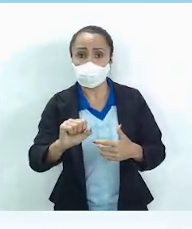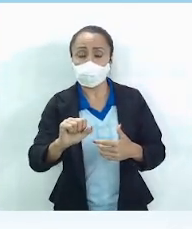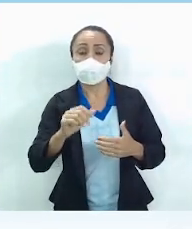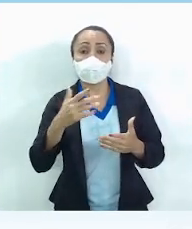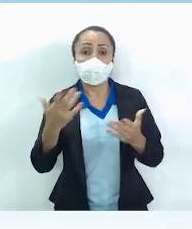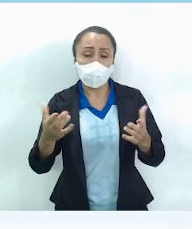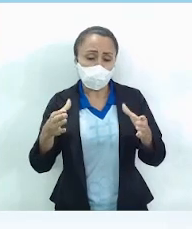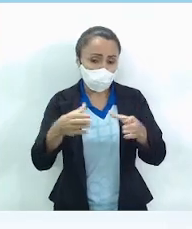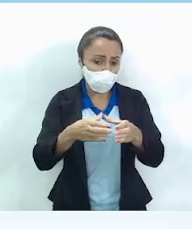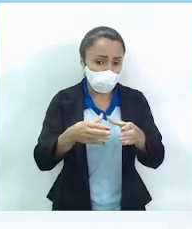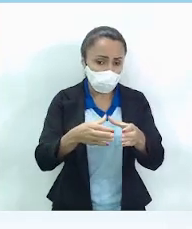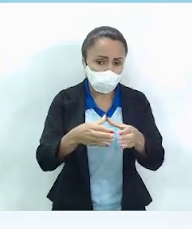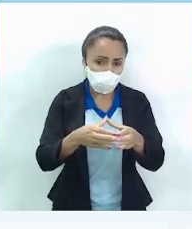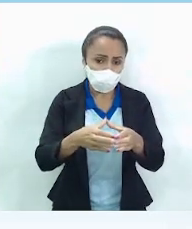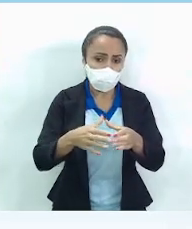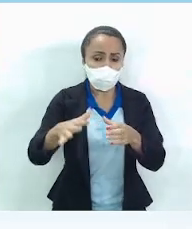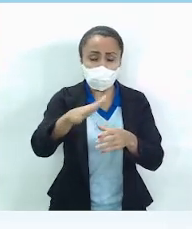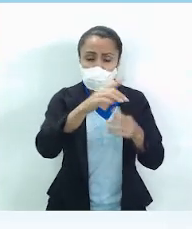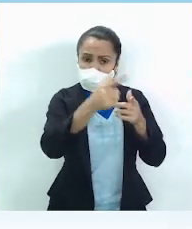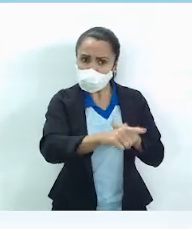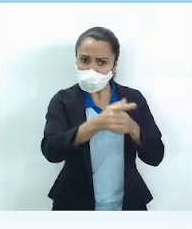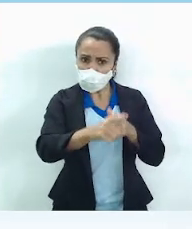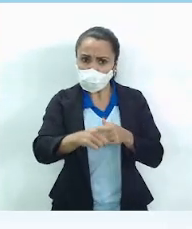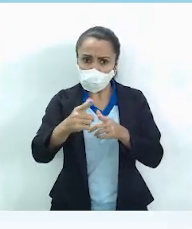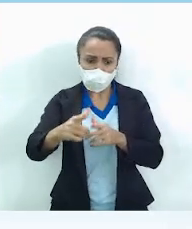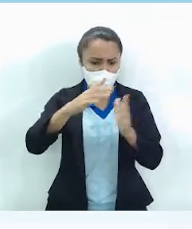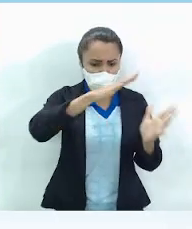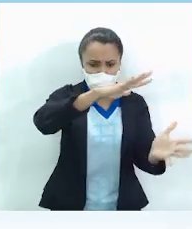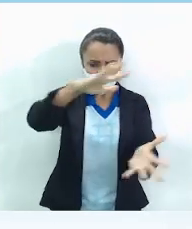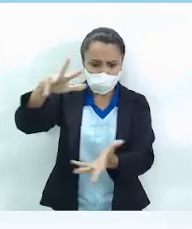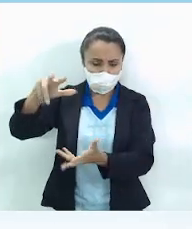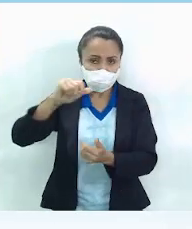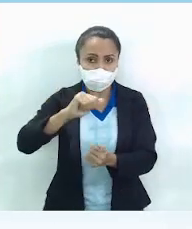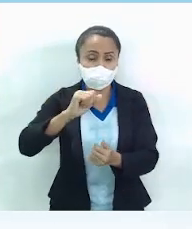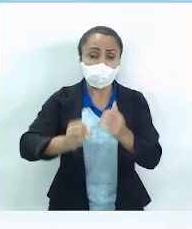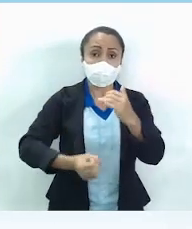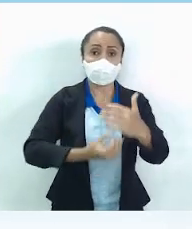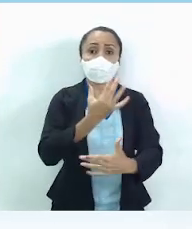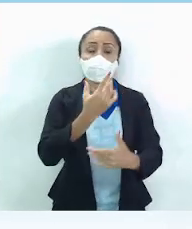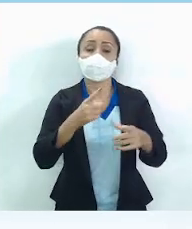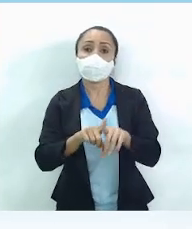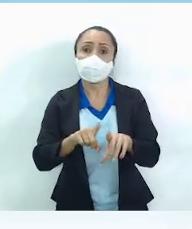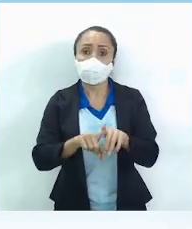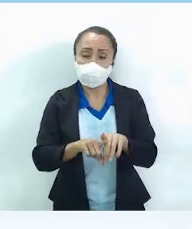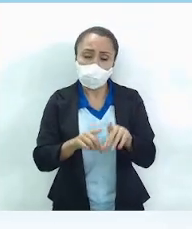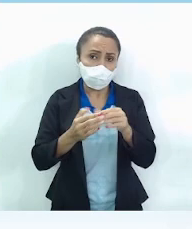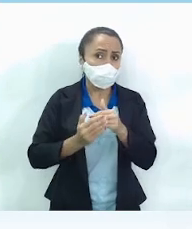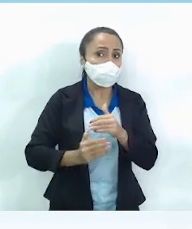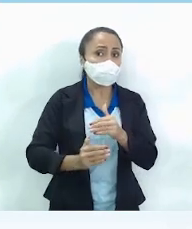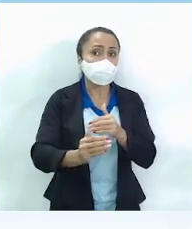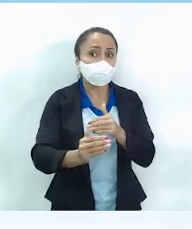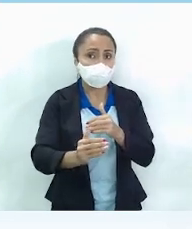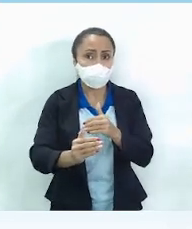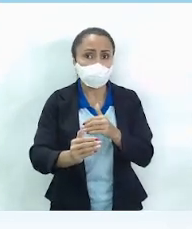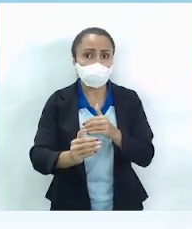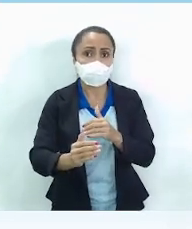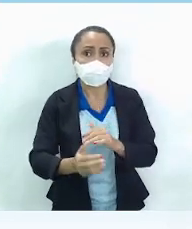grupos terroristas em todo o território mundial. Mas surgiu também uma